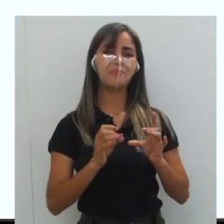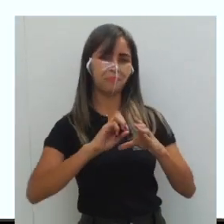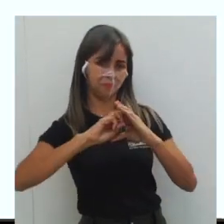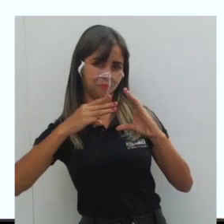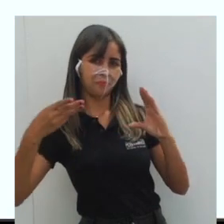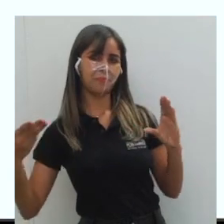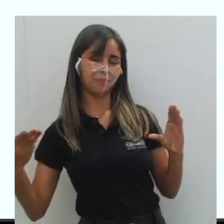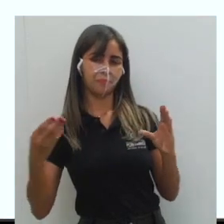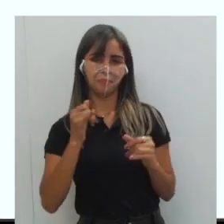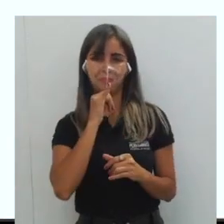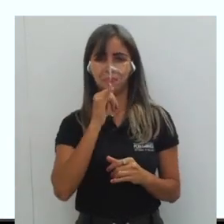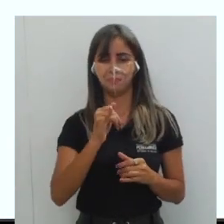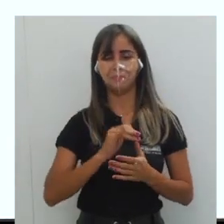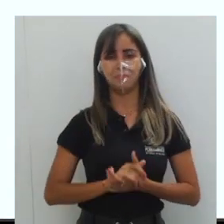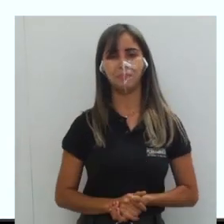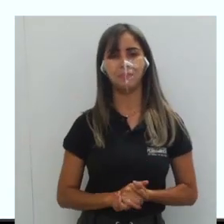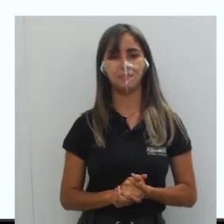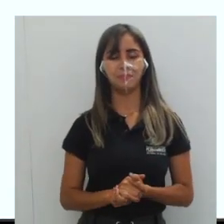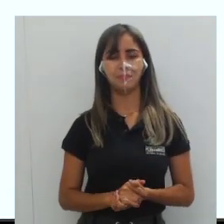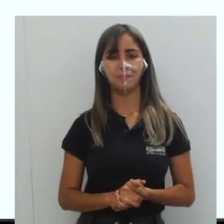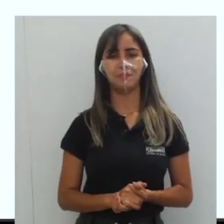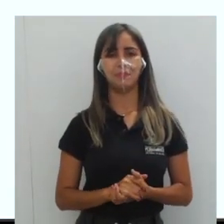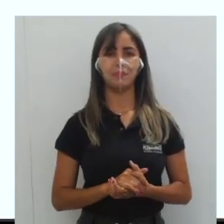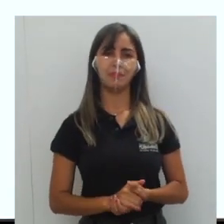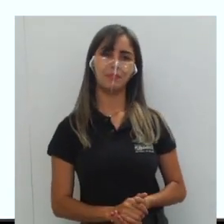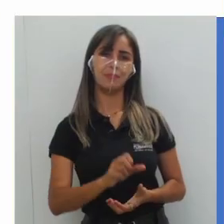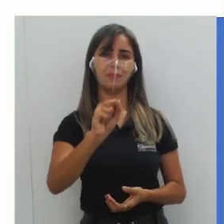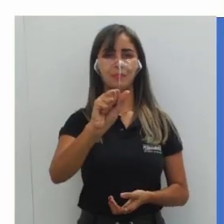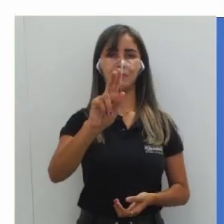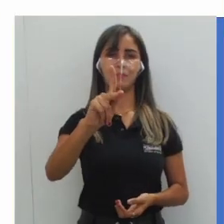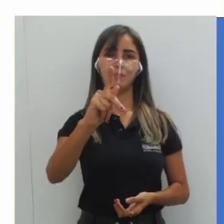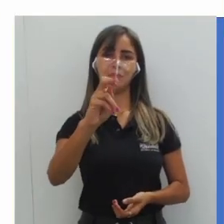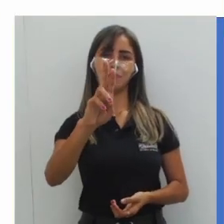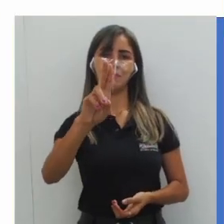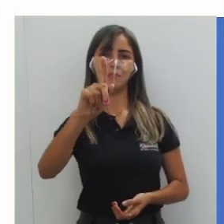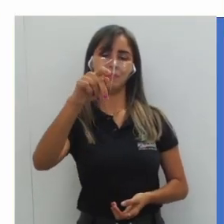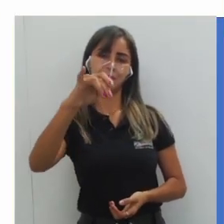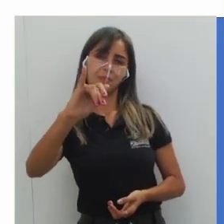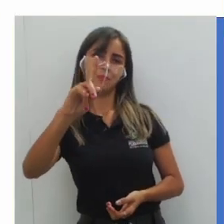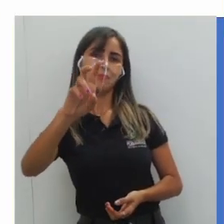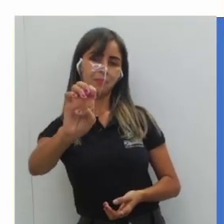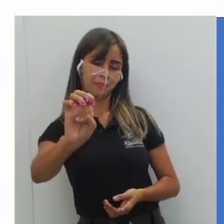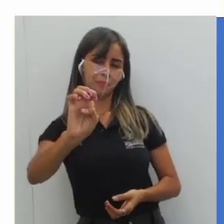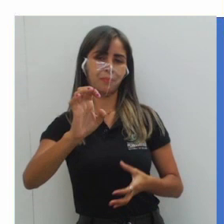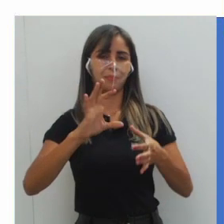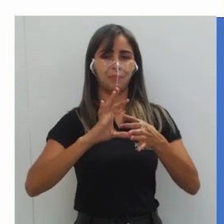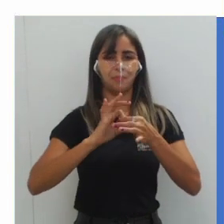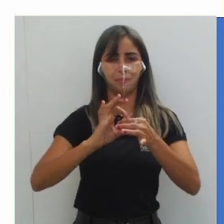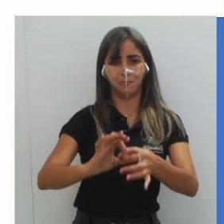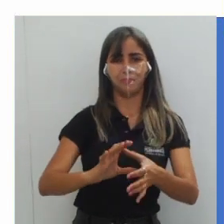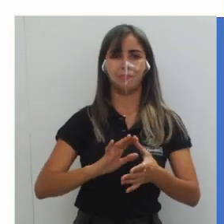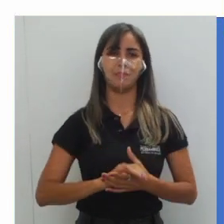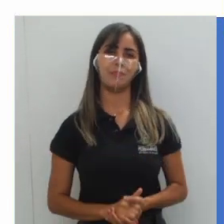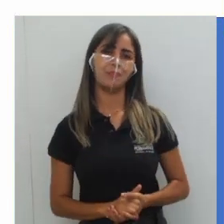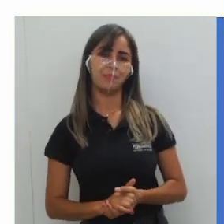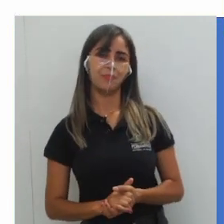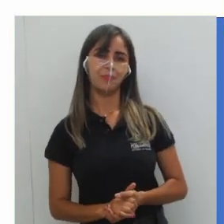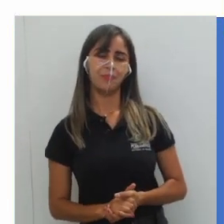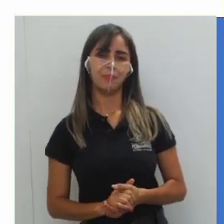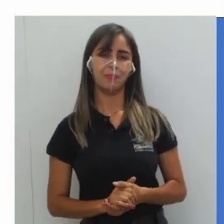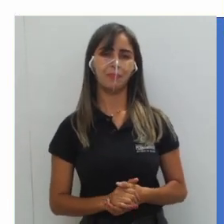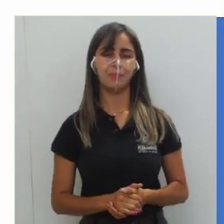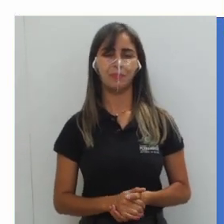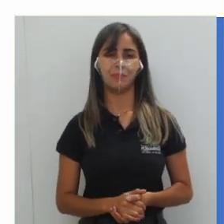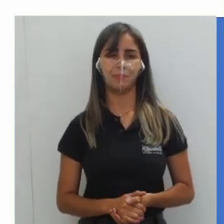encaixam muito bem nesse exemplo. E aí a gente tem o superlative para um determinado contexto. Recife